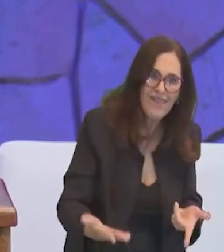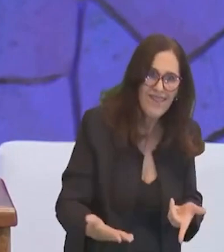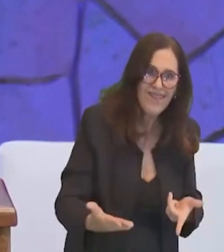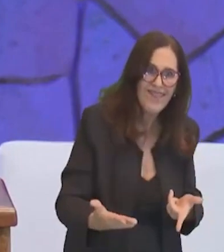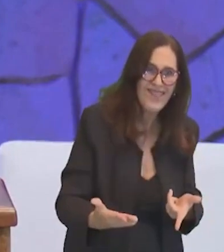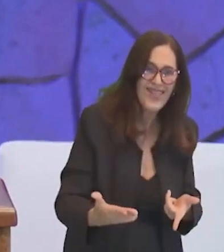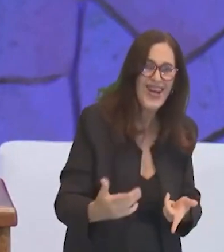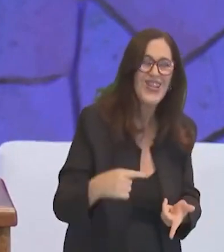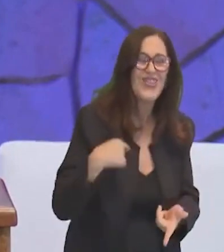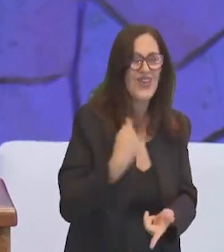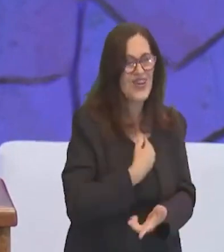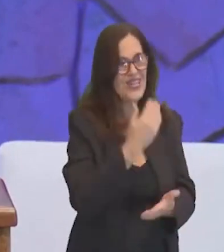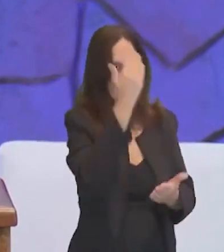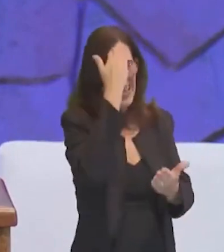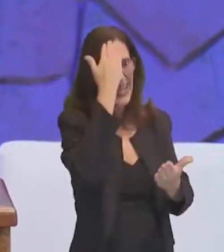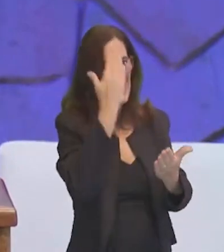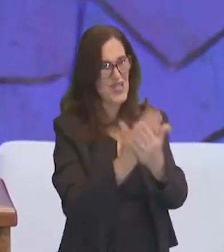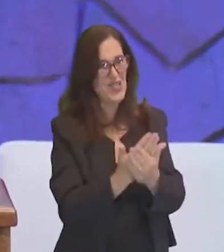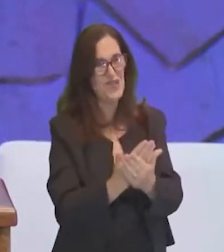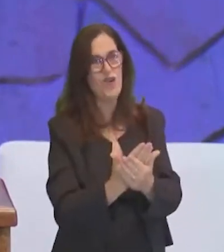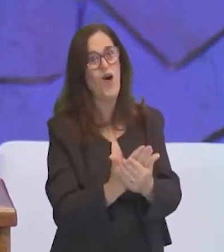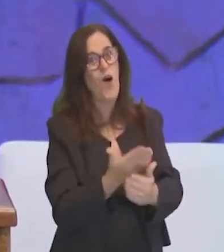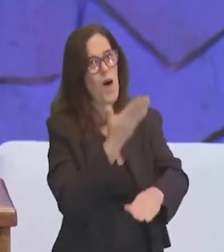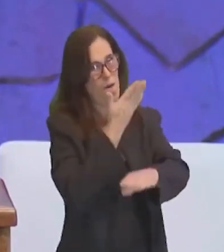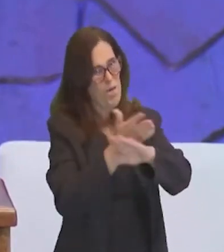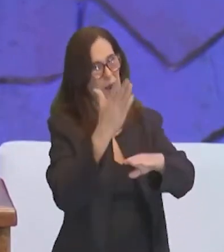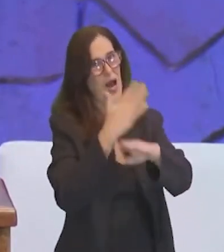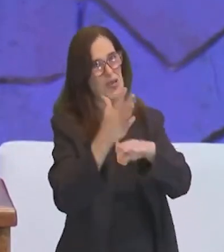Nós acreditamos que isso é uma prática de fé,